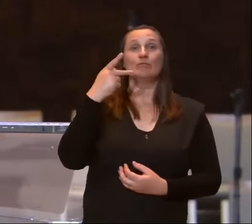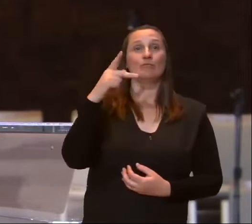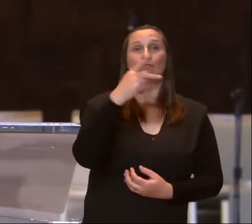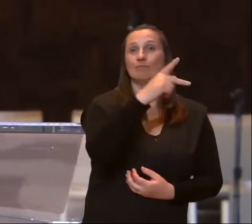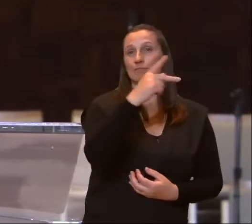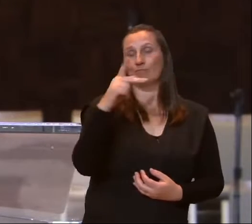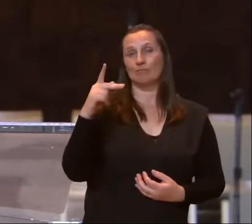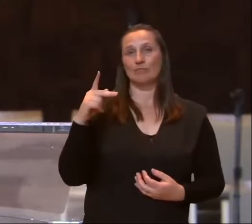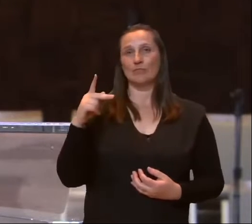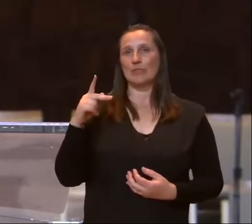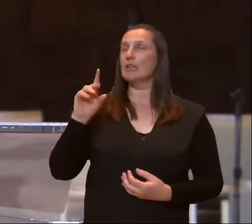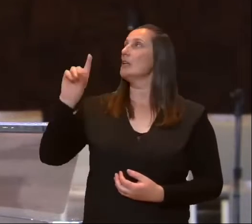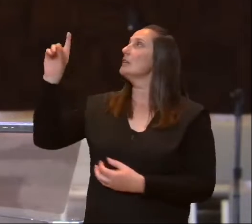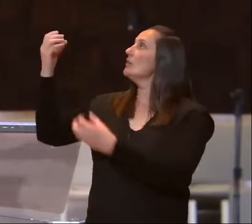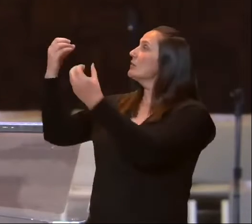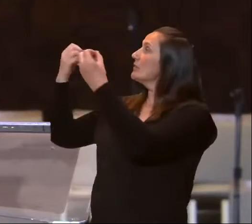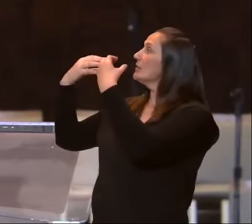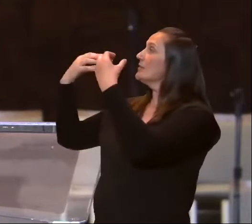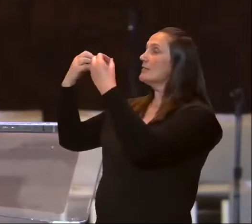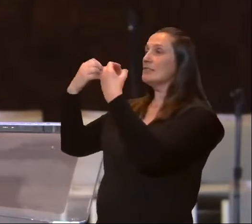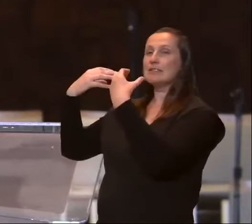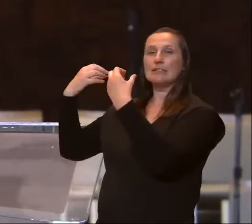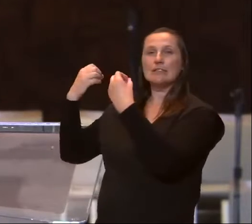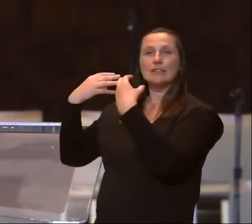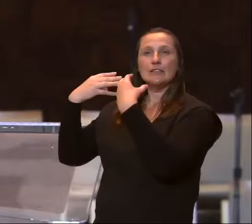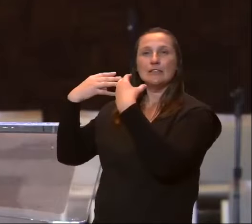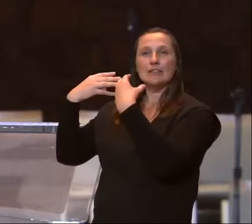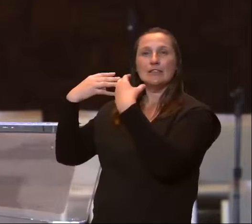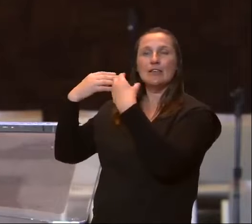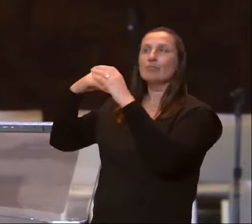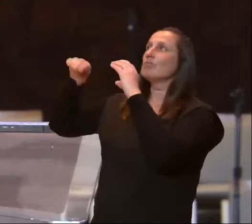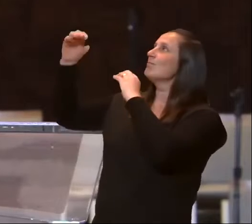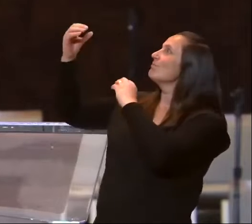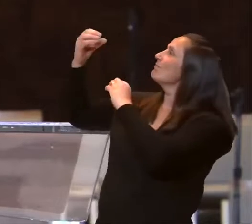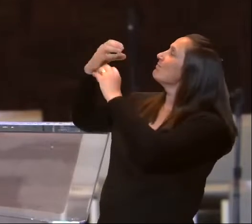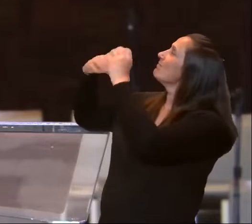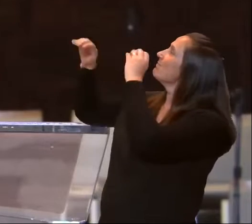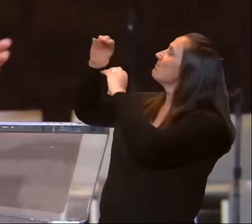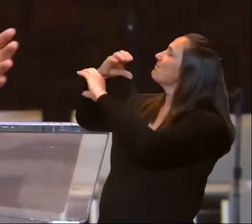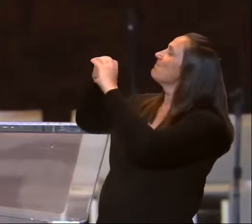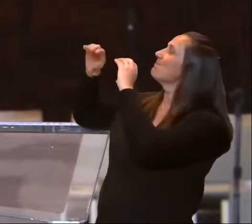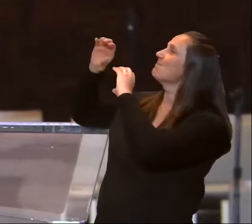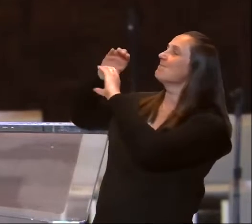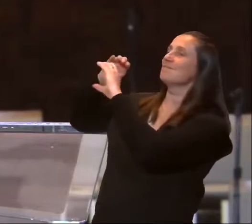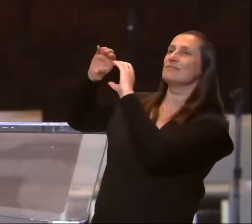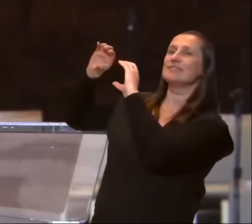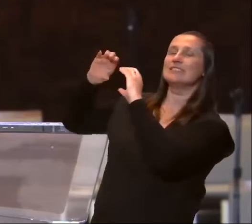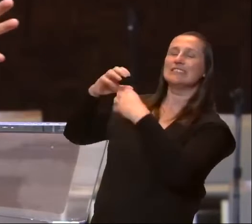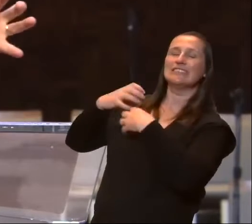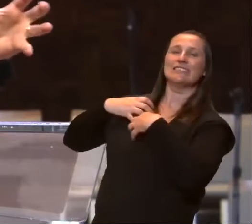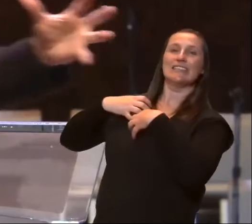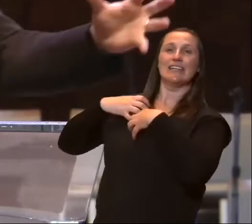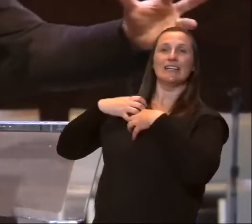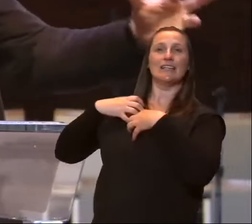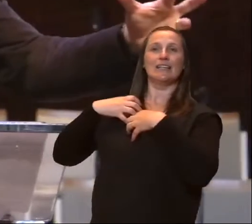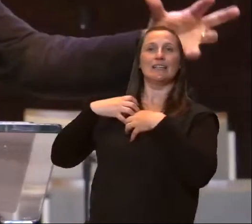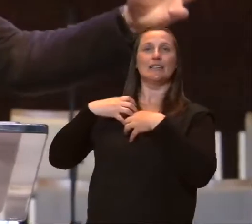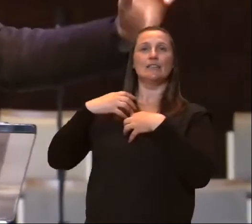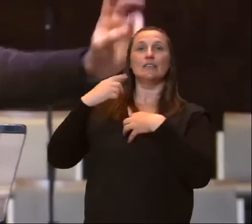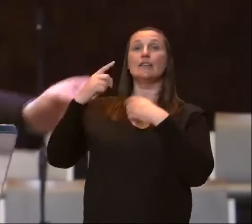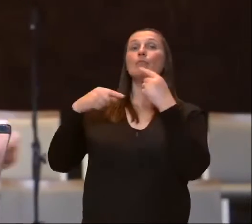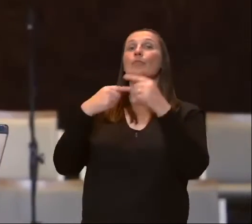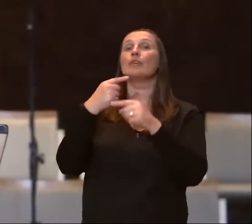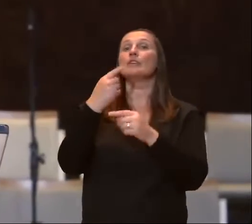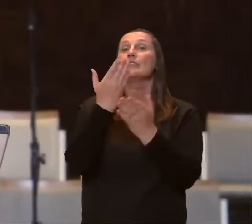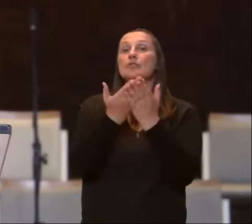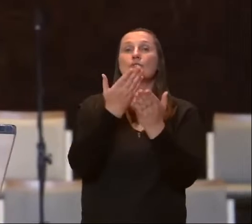Ele ensina a alma, prega para a alma e canta para a alma. Depois estudamos sobre canalizar o